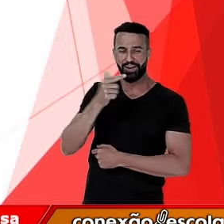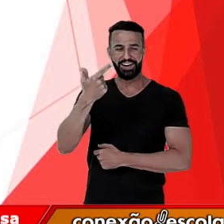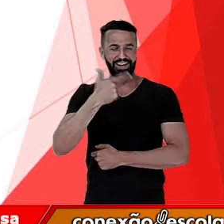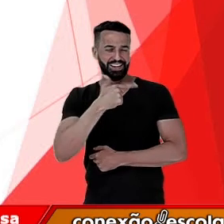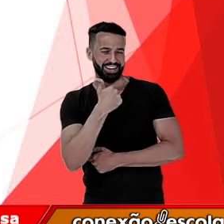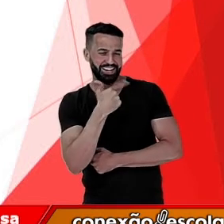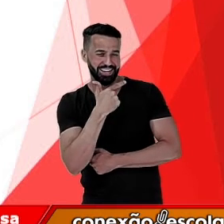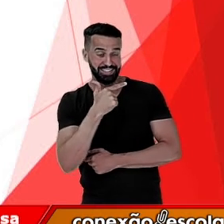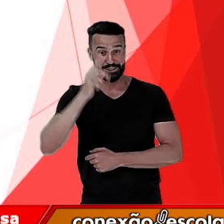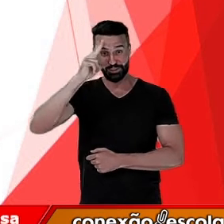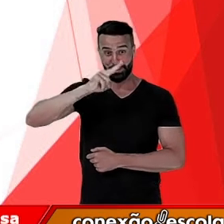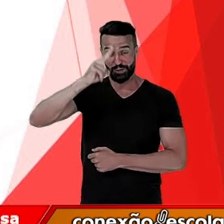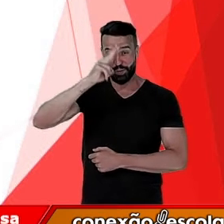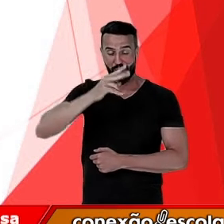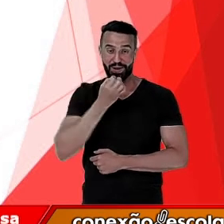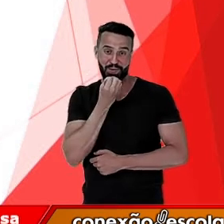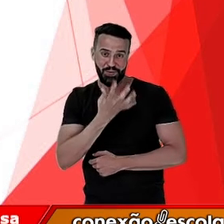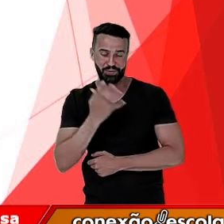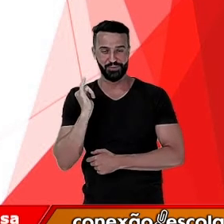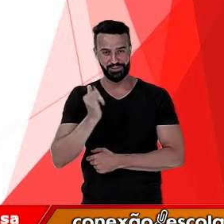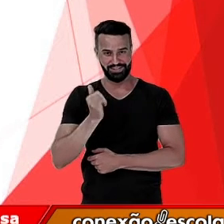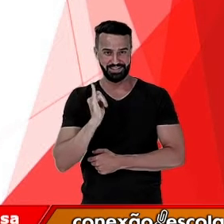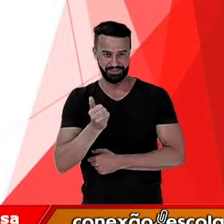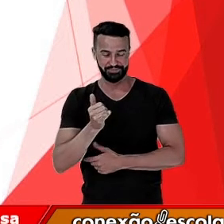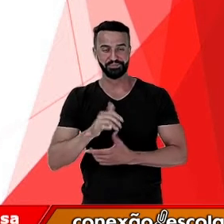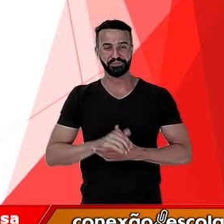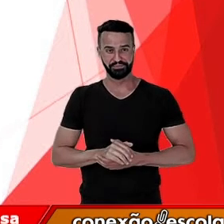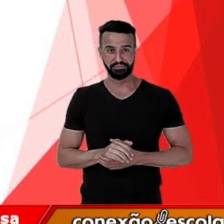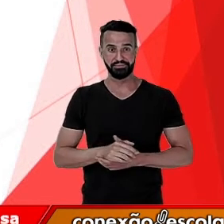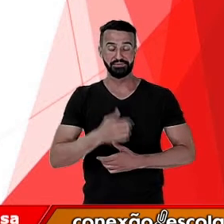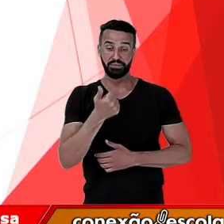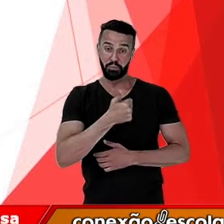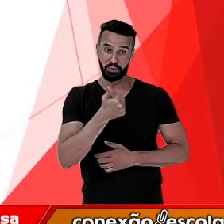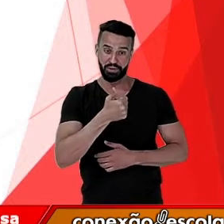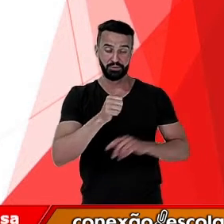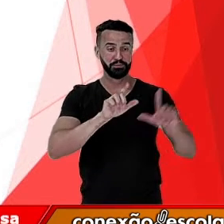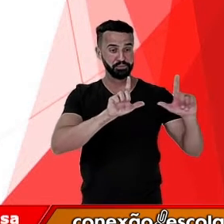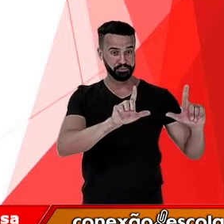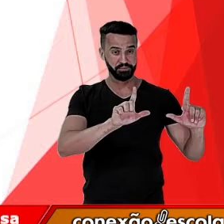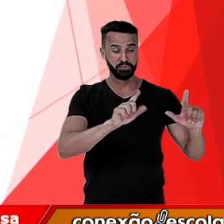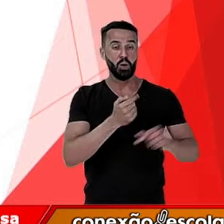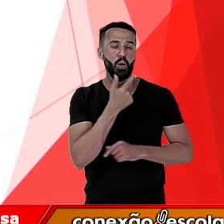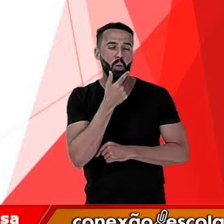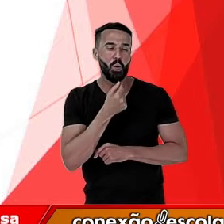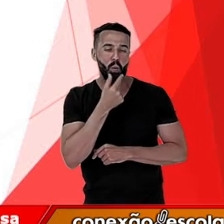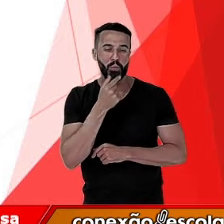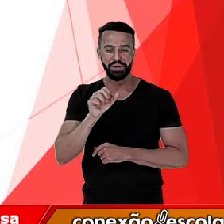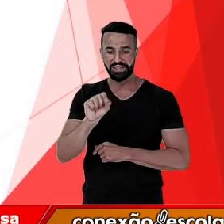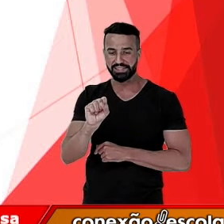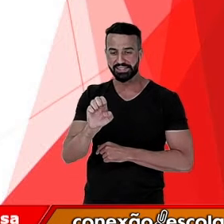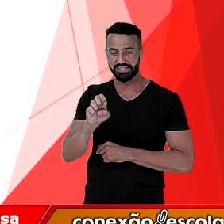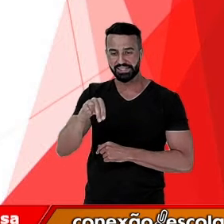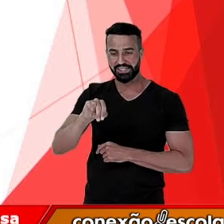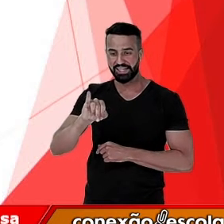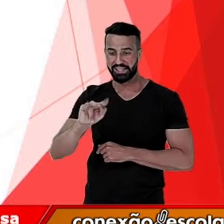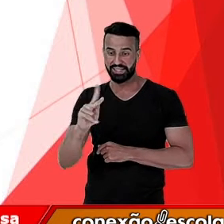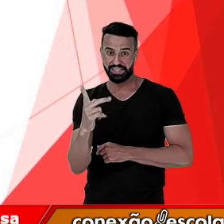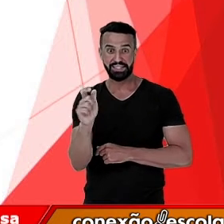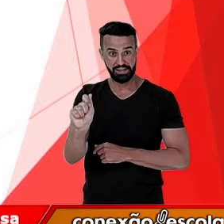da história. No primeiro quadrinho, nós temos o Seninha, o personagem principal dessa